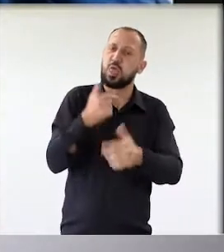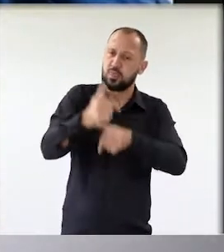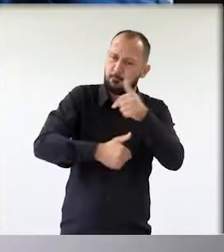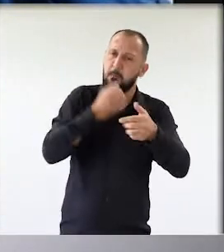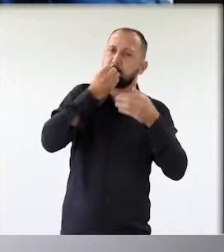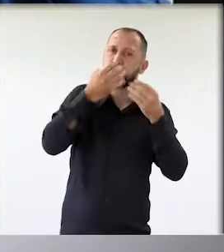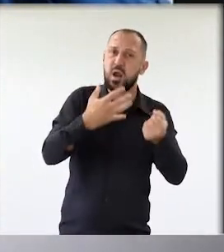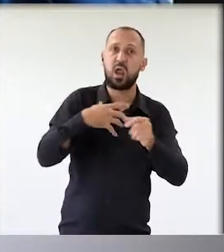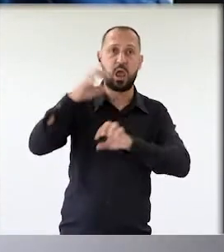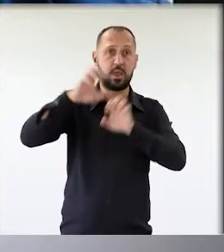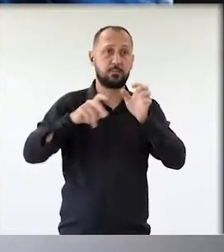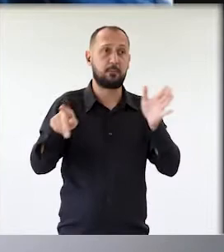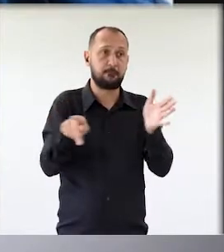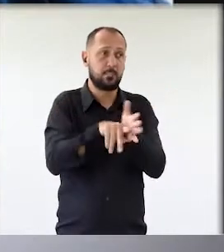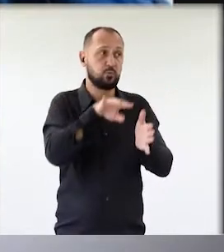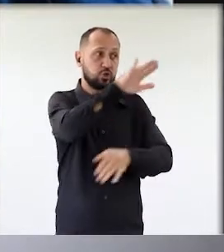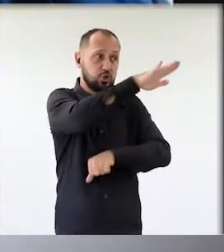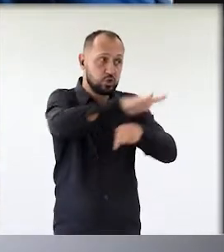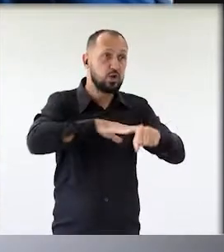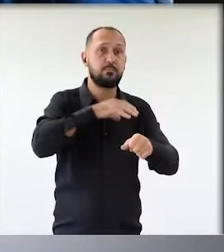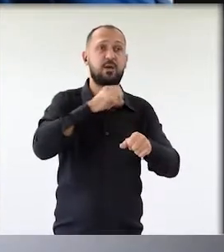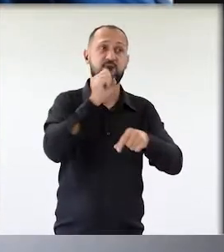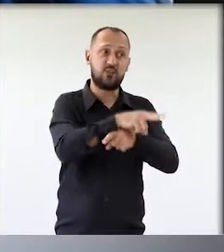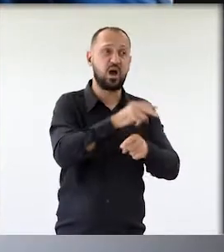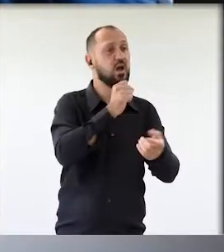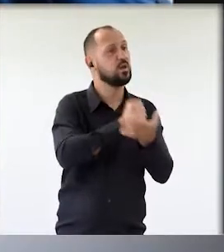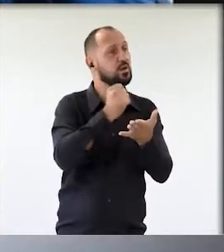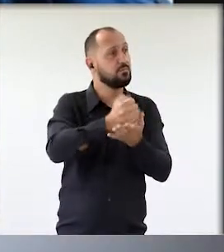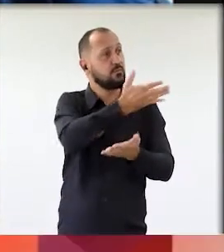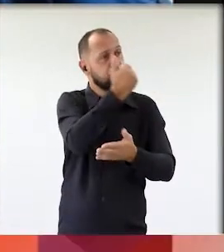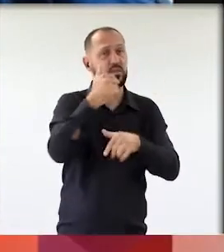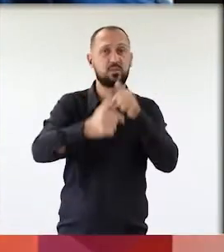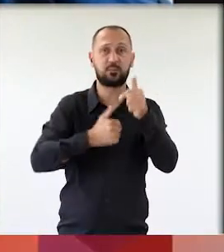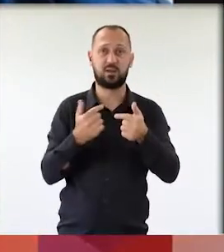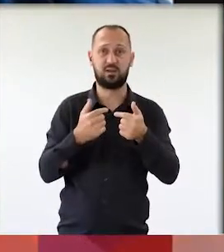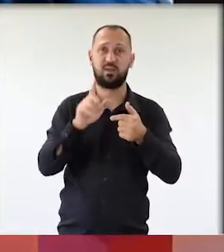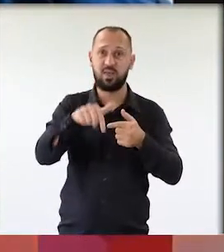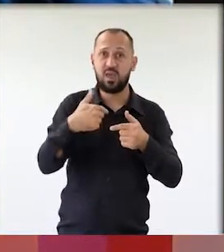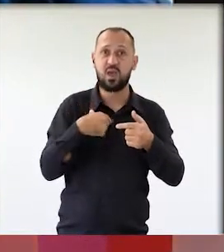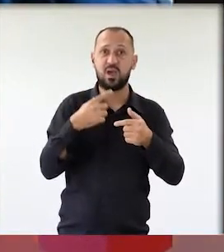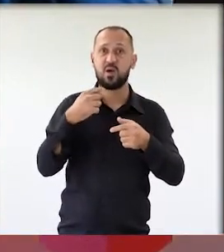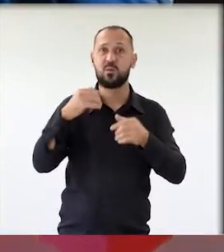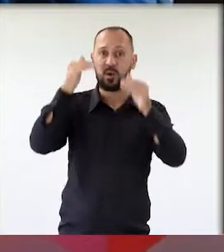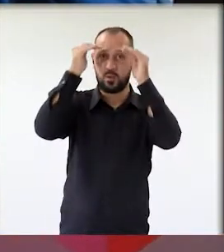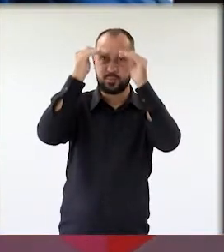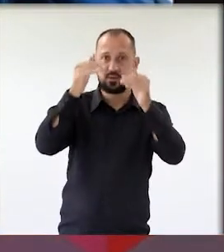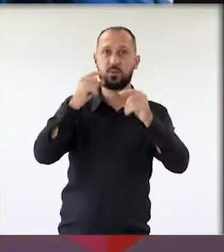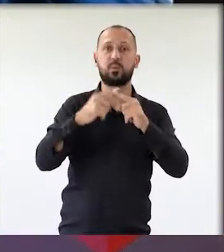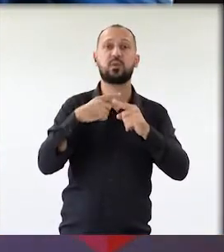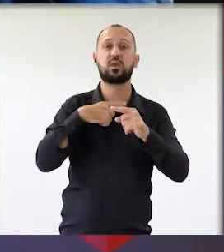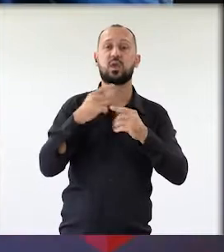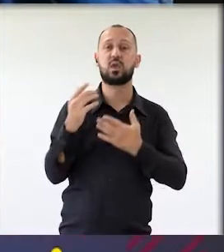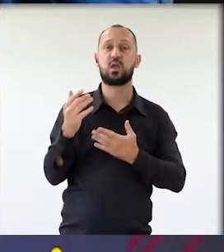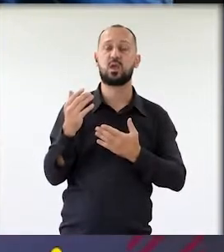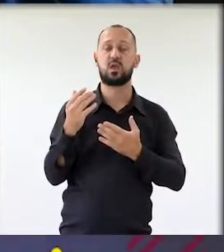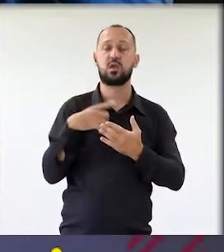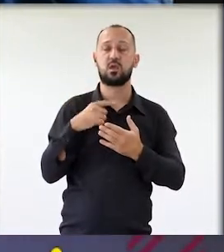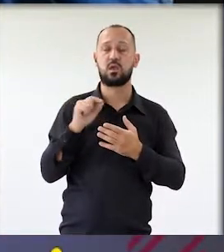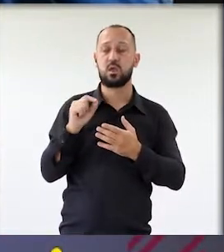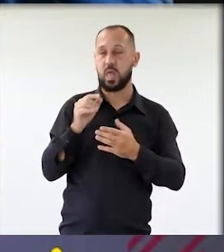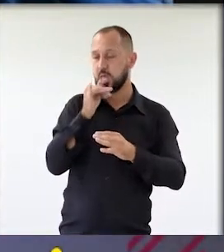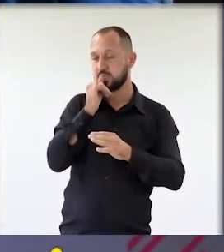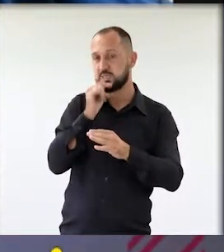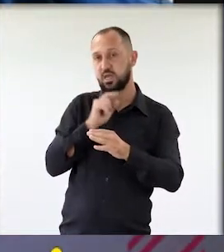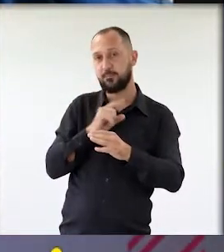sendo contratados pelas empresas e que continuam seus estudos, porque essa é uma das obrigações, né? O adolescente